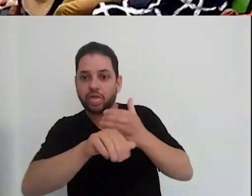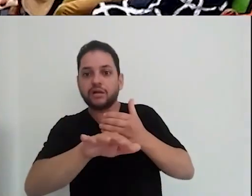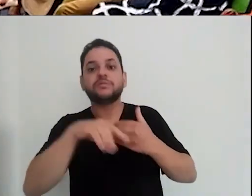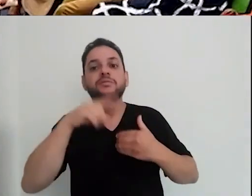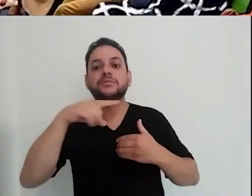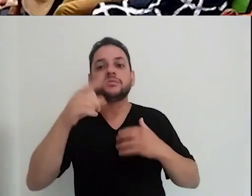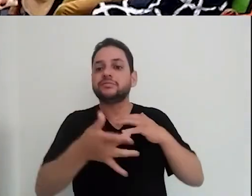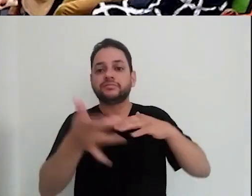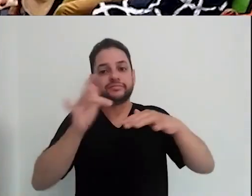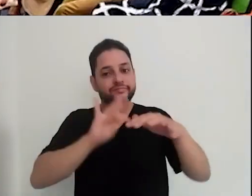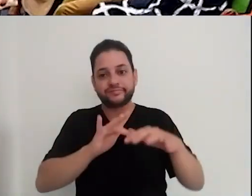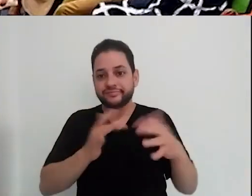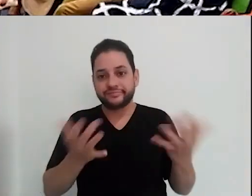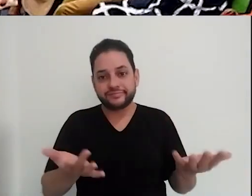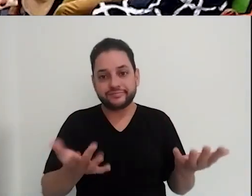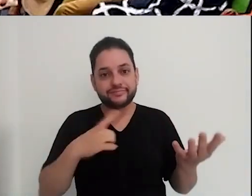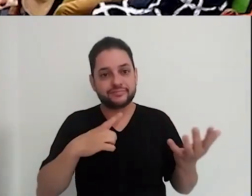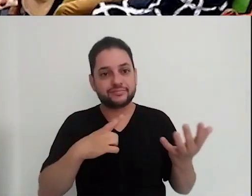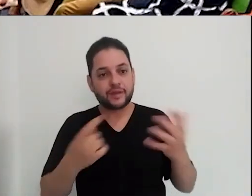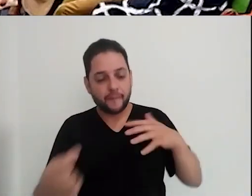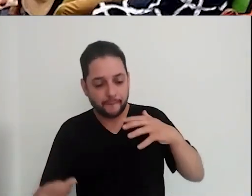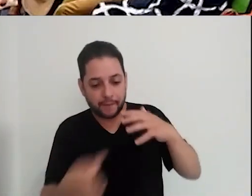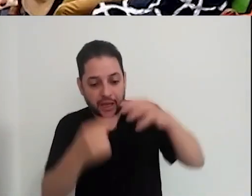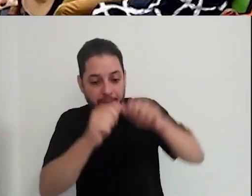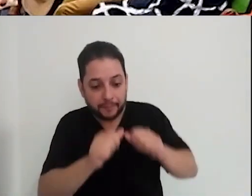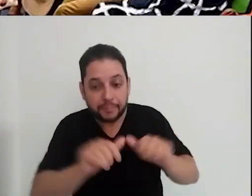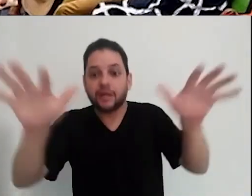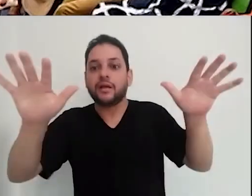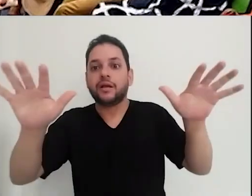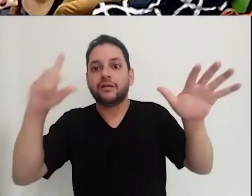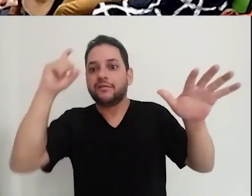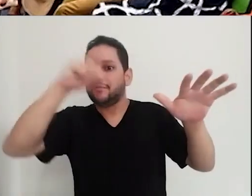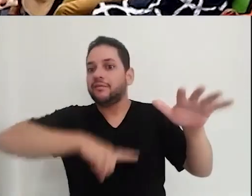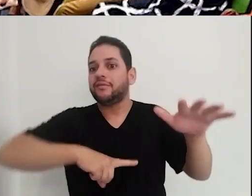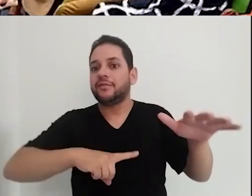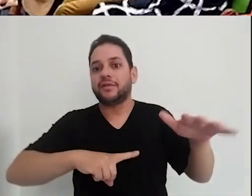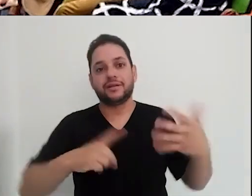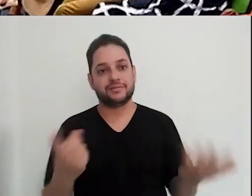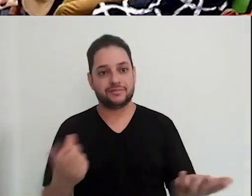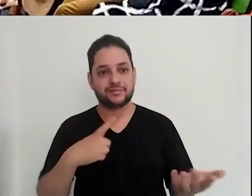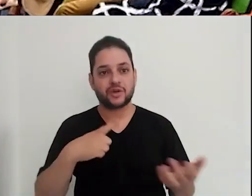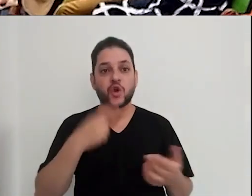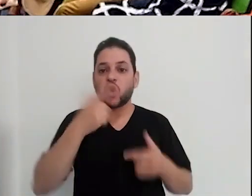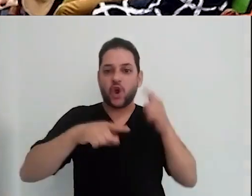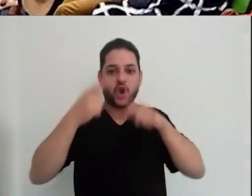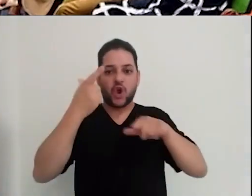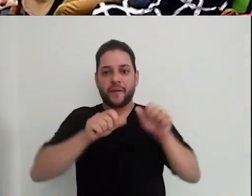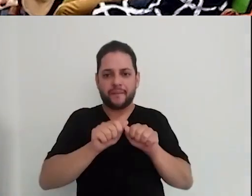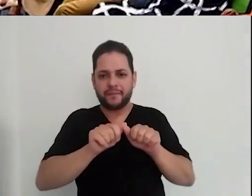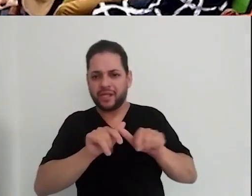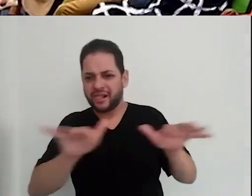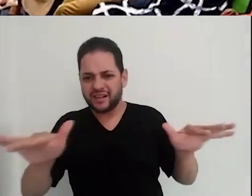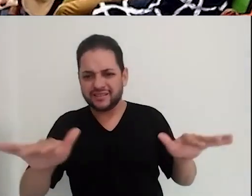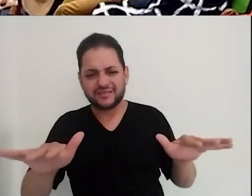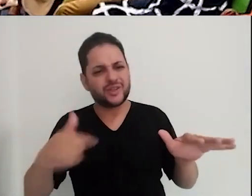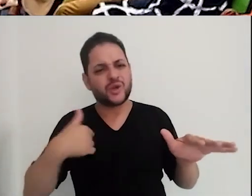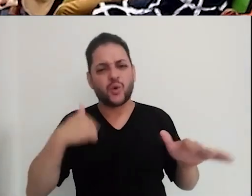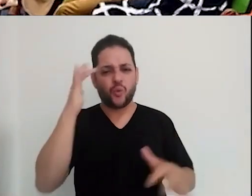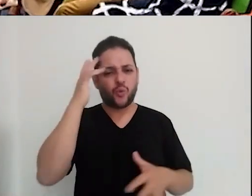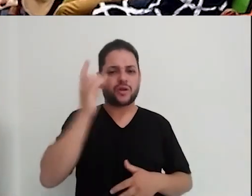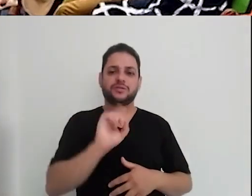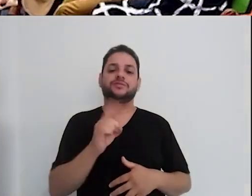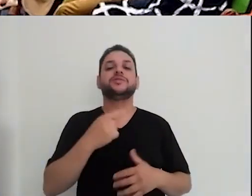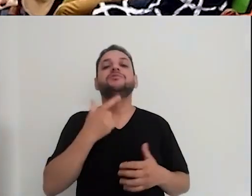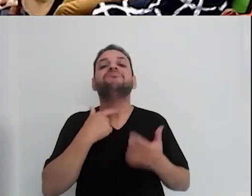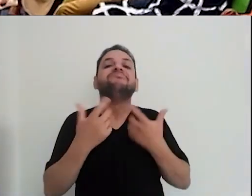a bolha. Então, furar bolha é a coisa mais difícil. Eu não tenho como te dizer que eu consigo furar bolha. Eu acho que não. Adoraria furar a